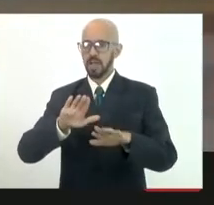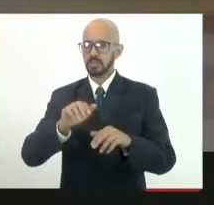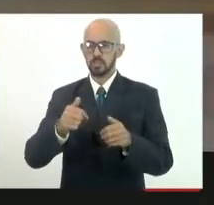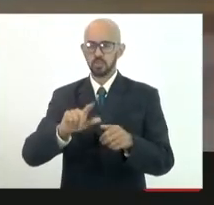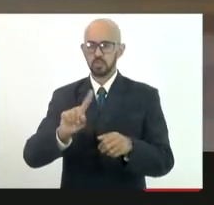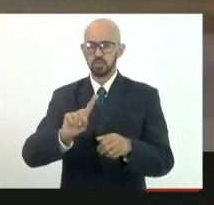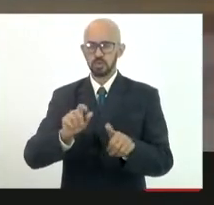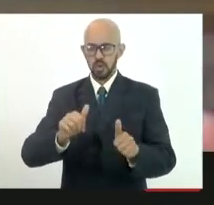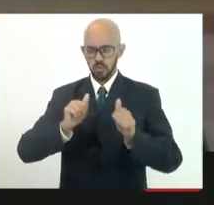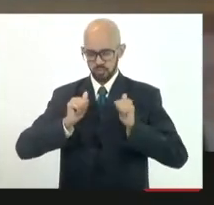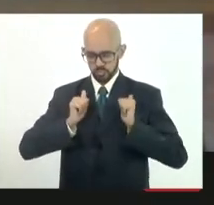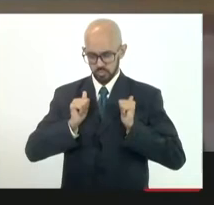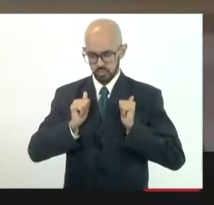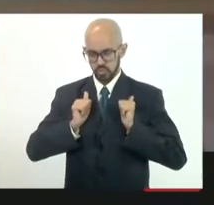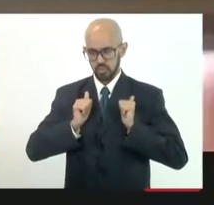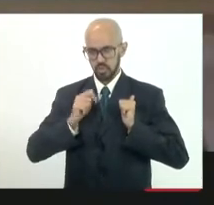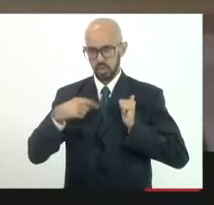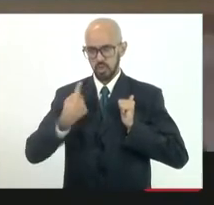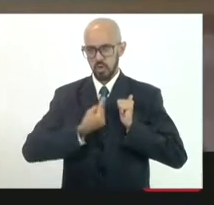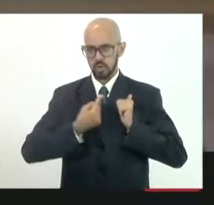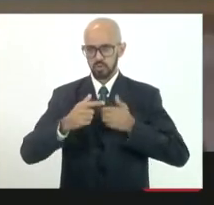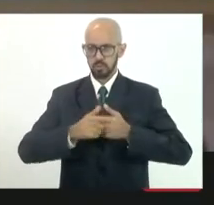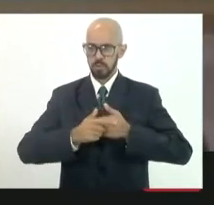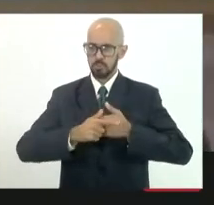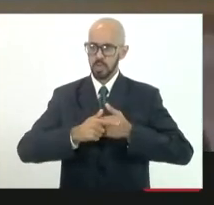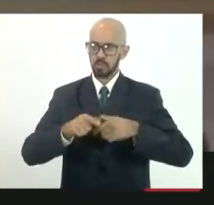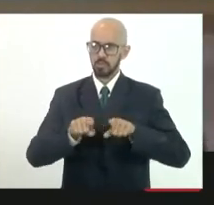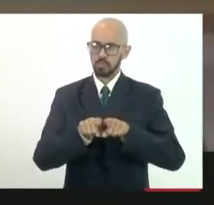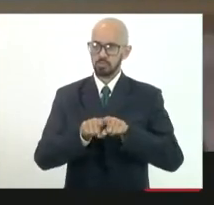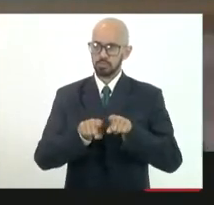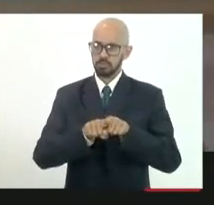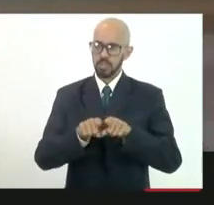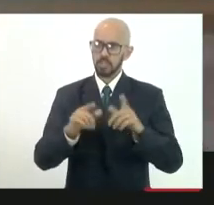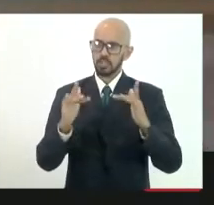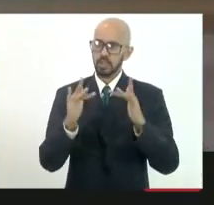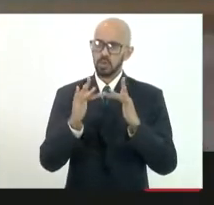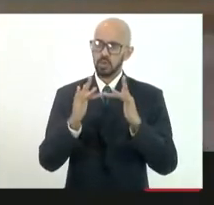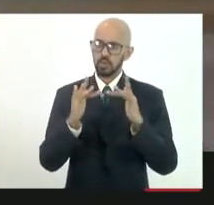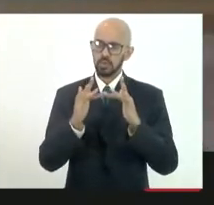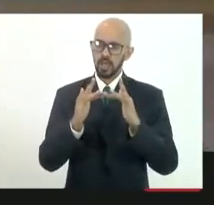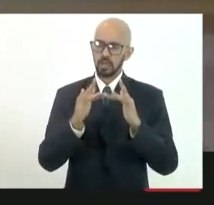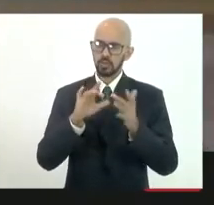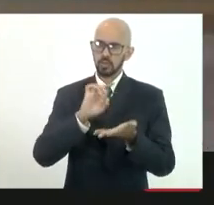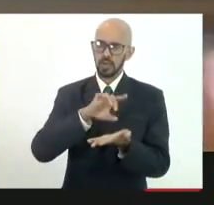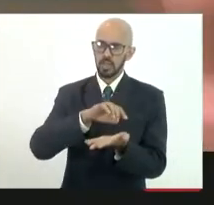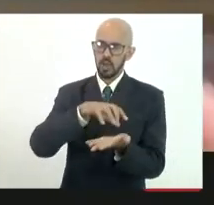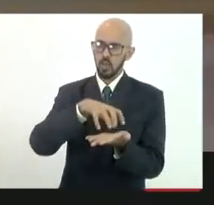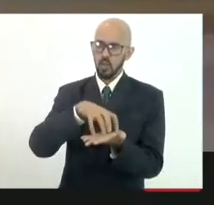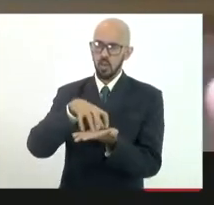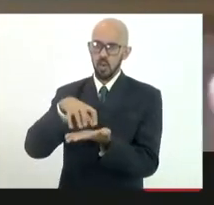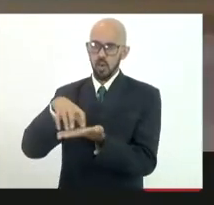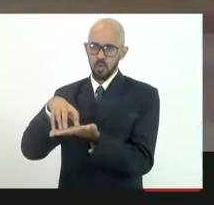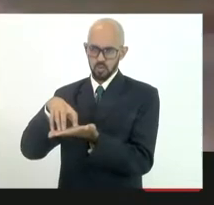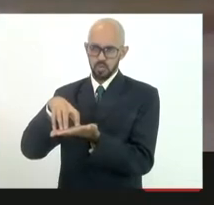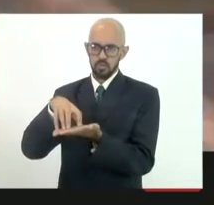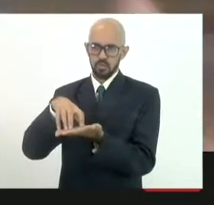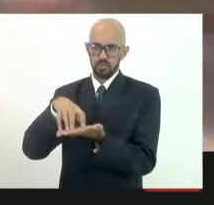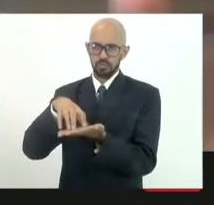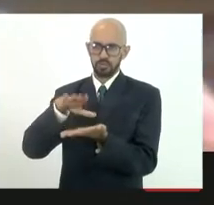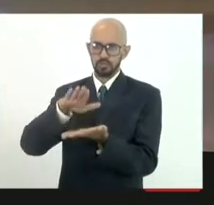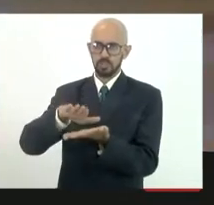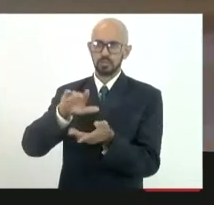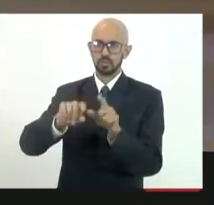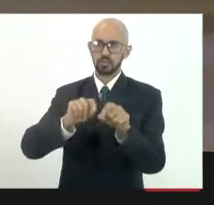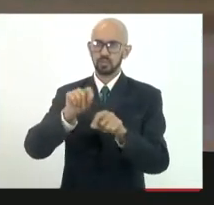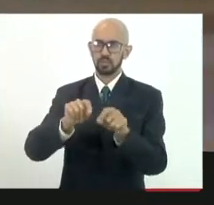dever de interagir e dialogar com esses órgãos para diagnosticar e, de certa